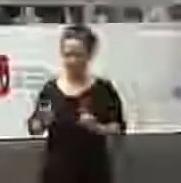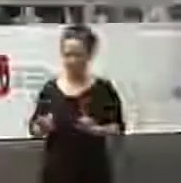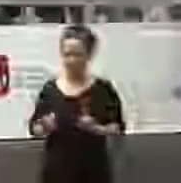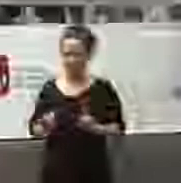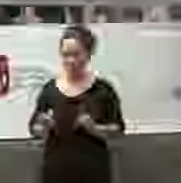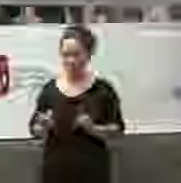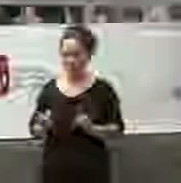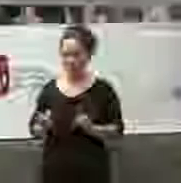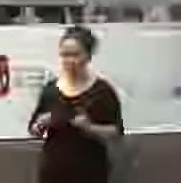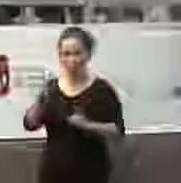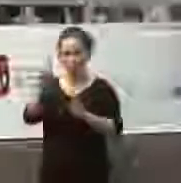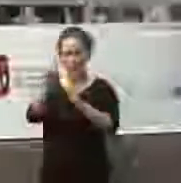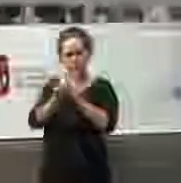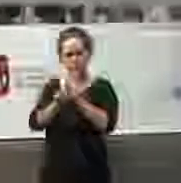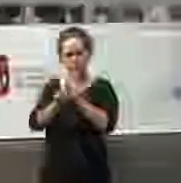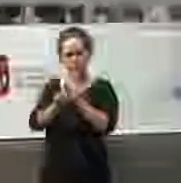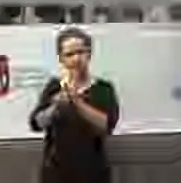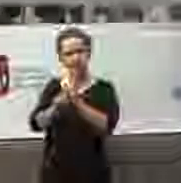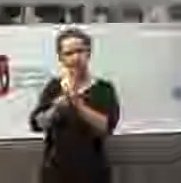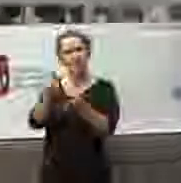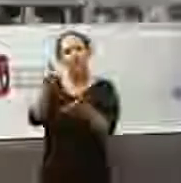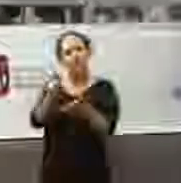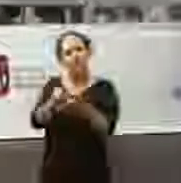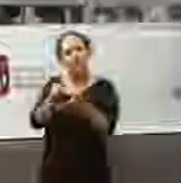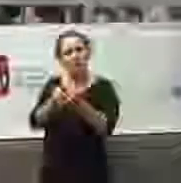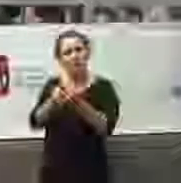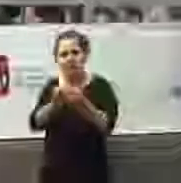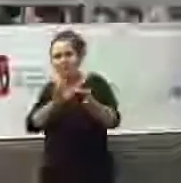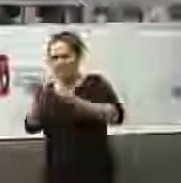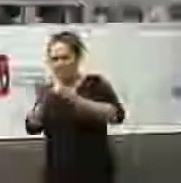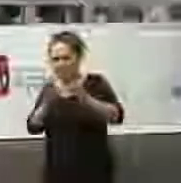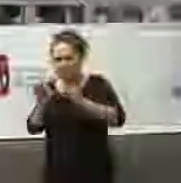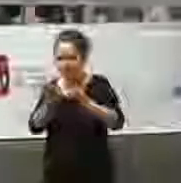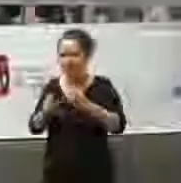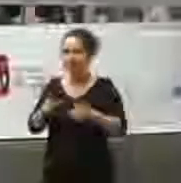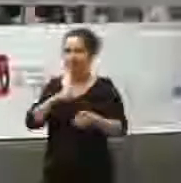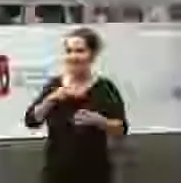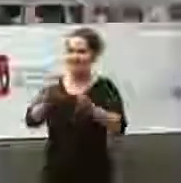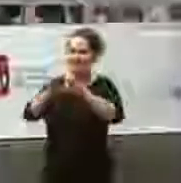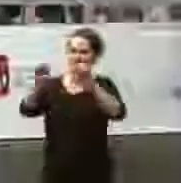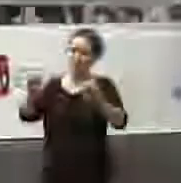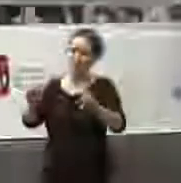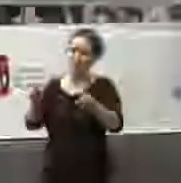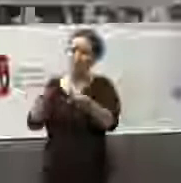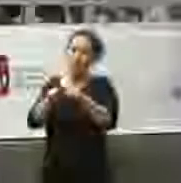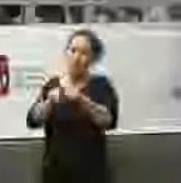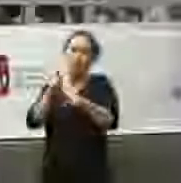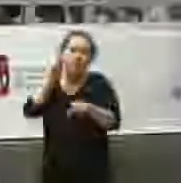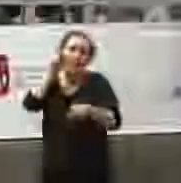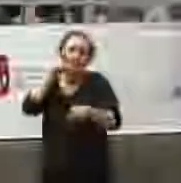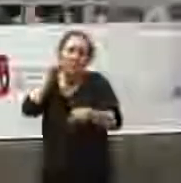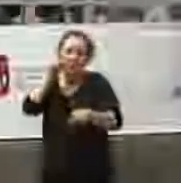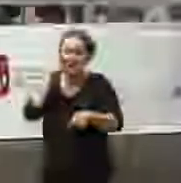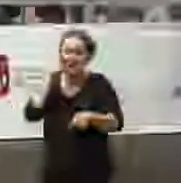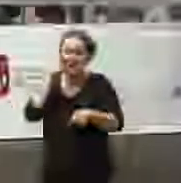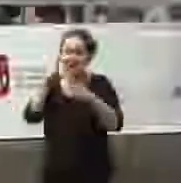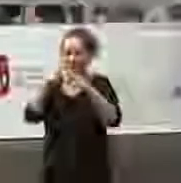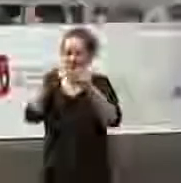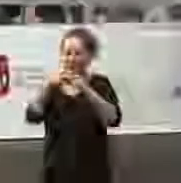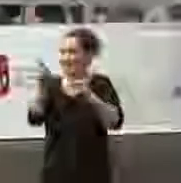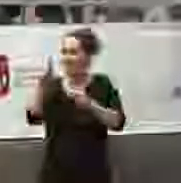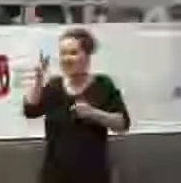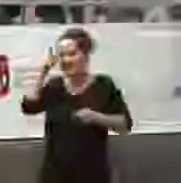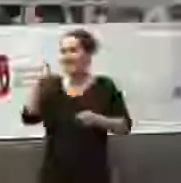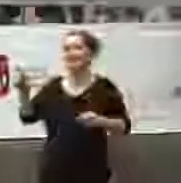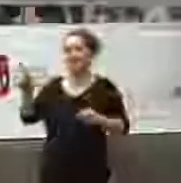em direito na verdade são é um arranjo que a gente faz para ter uma estrutura porque a procuradoria do df não conseguiria dar conta de todas as